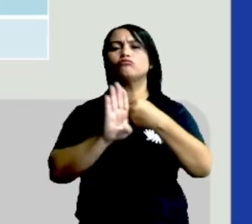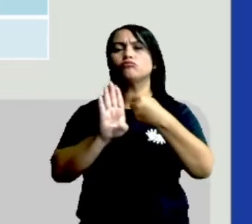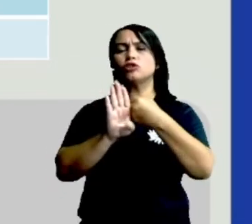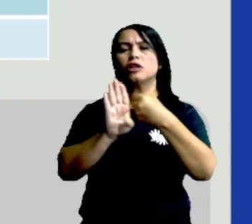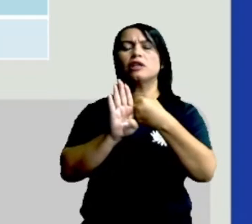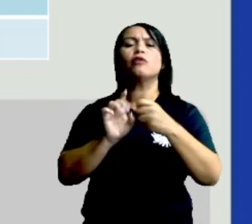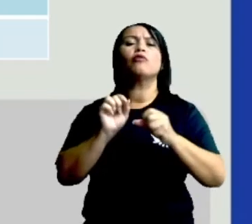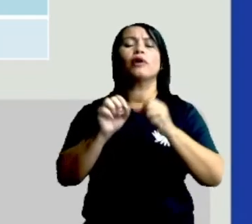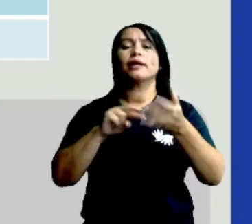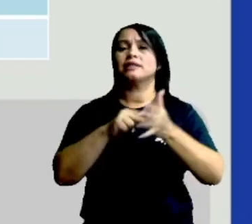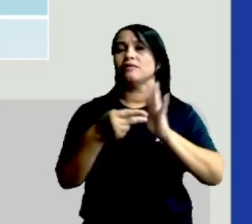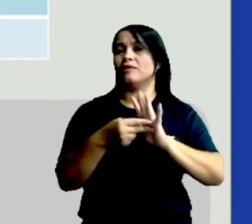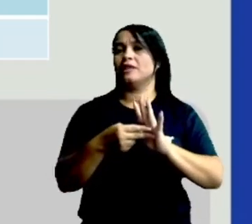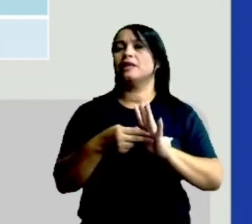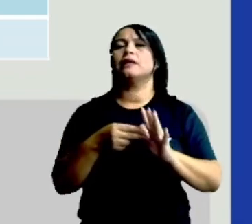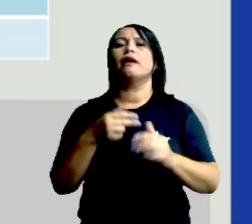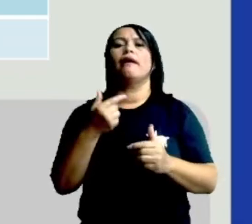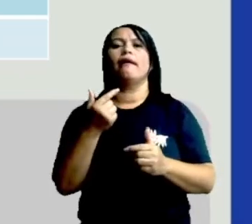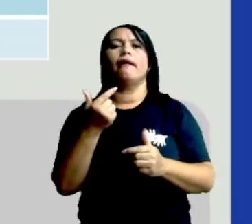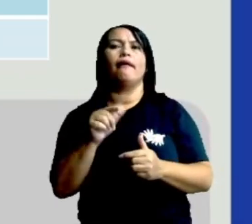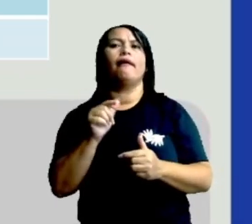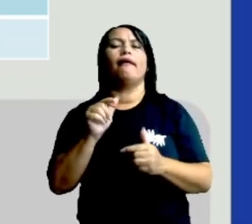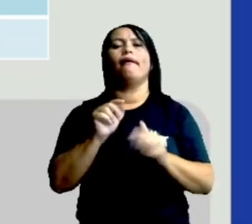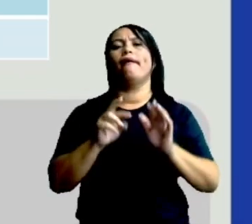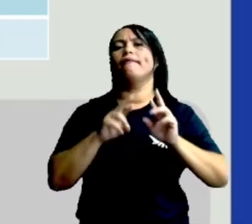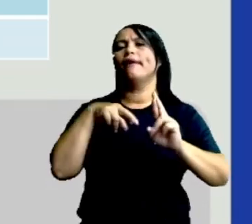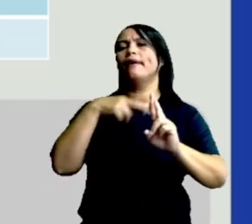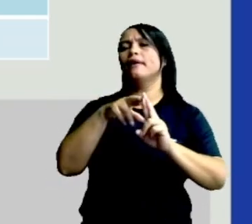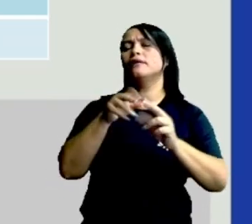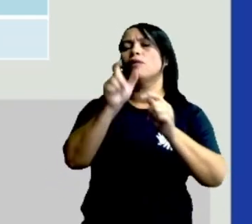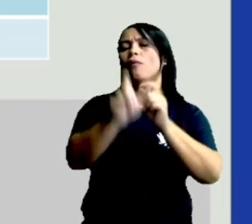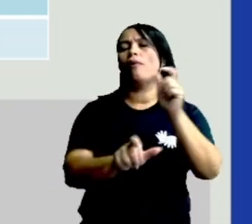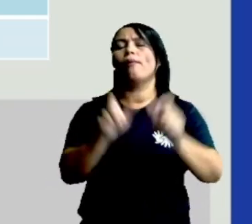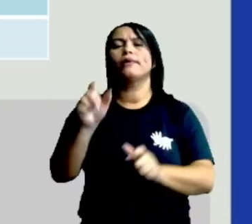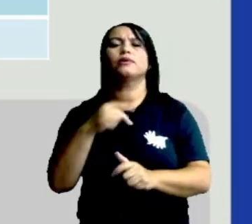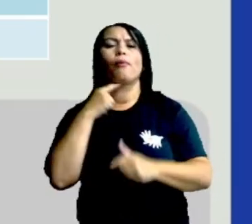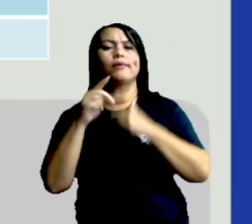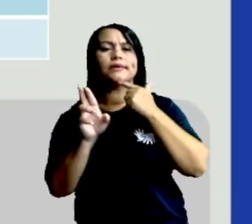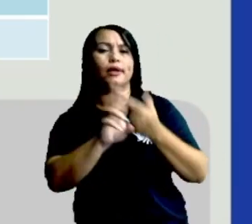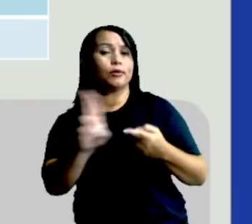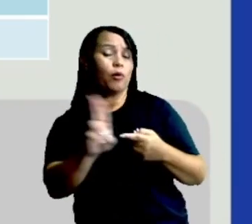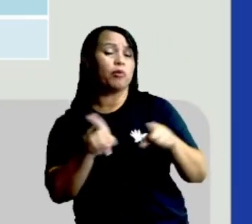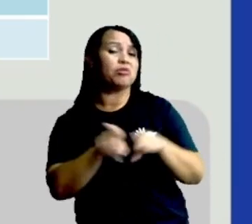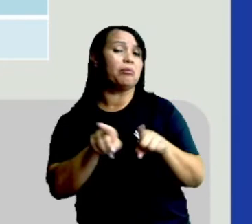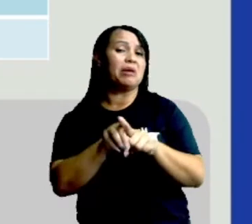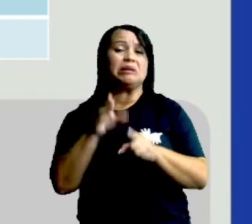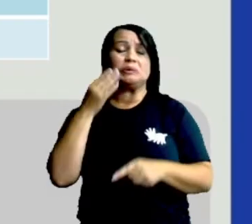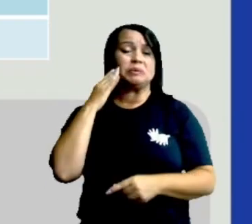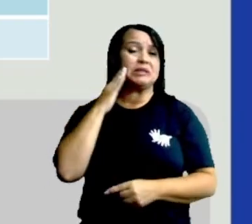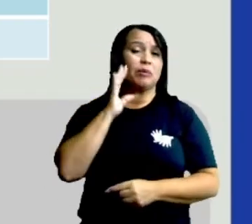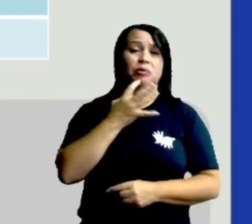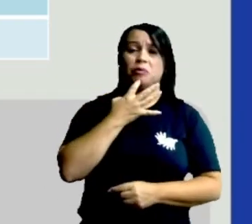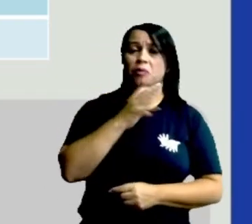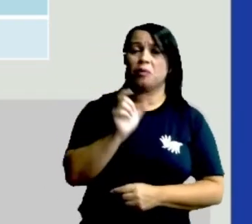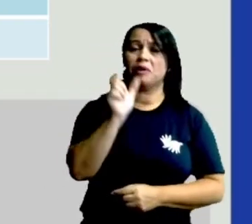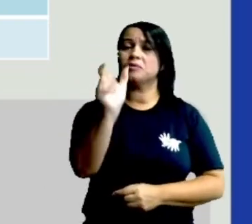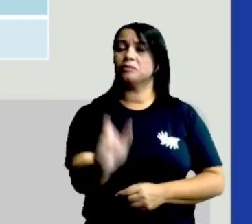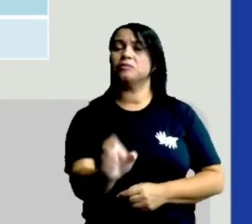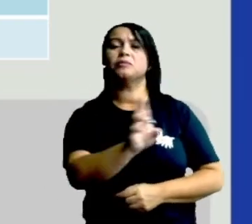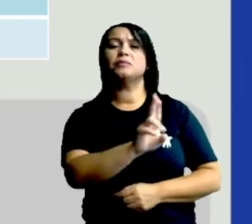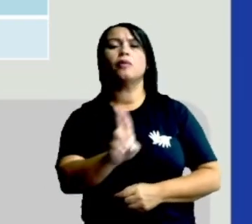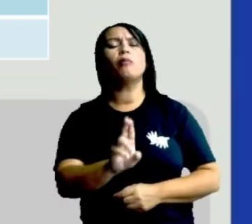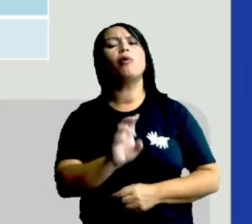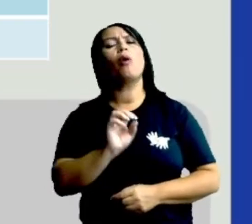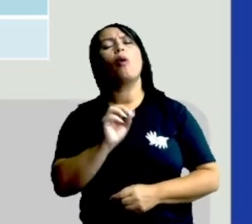referência ou a algo que não se quer nomear ou cujo nome se desconhece, ou a algo dito ou feito